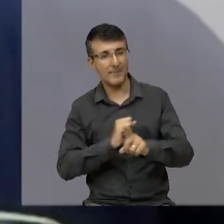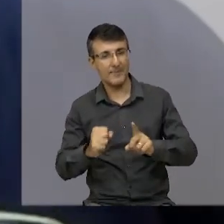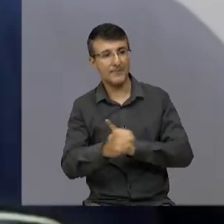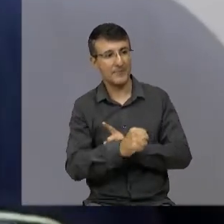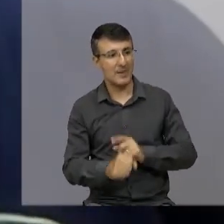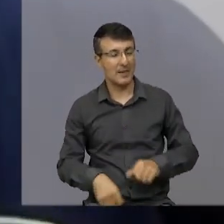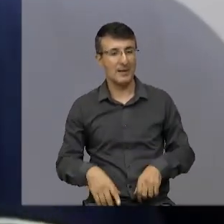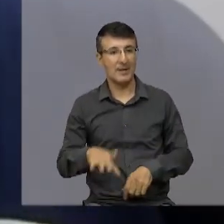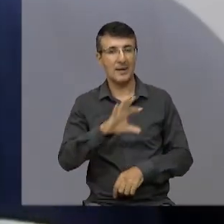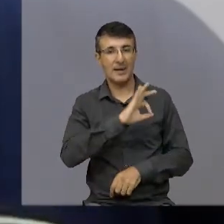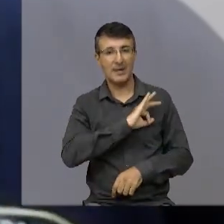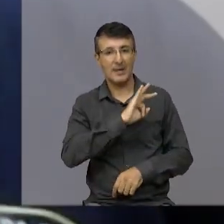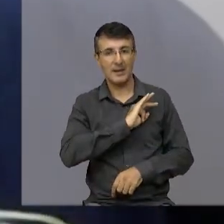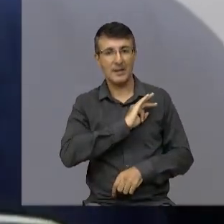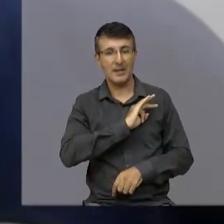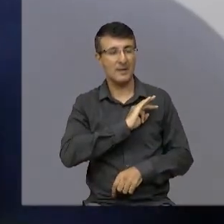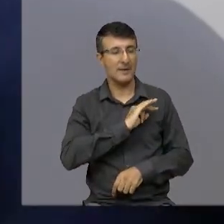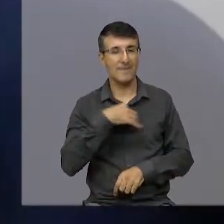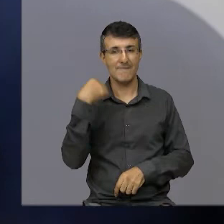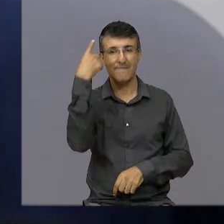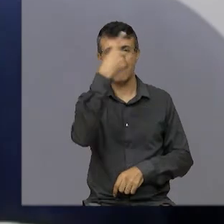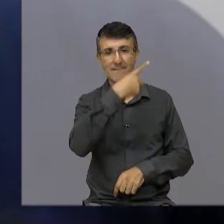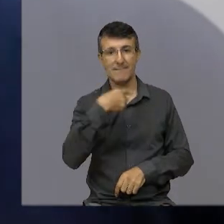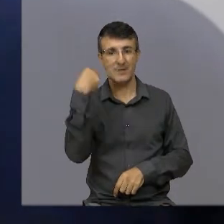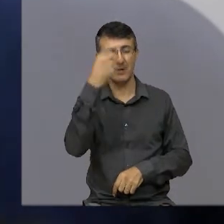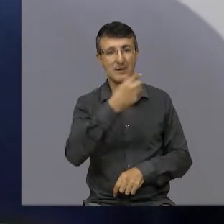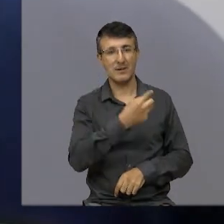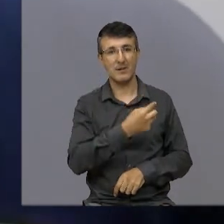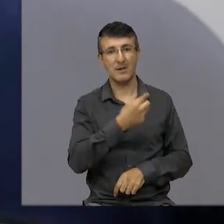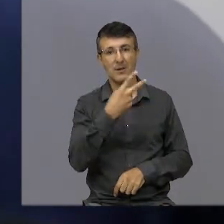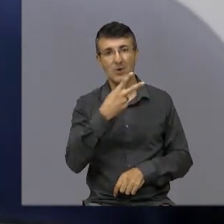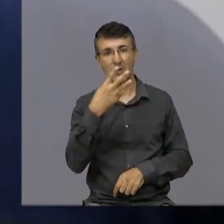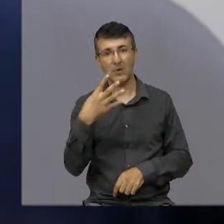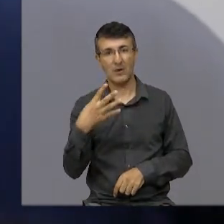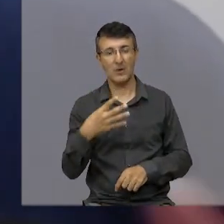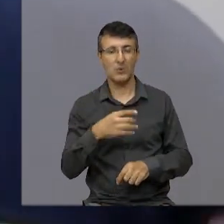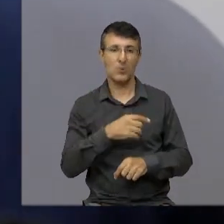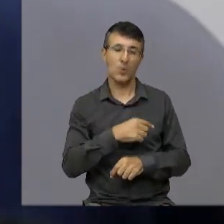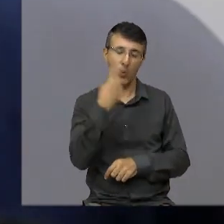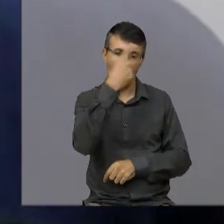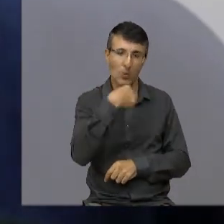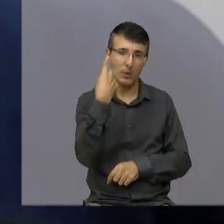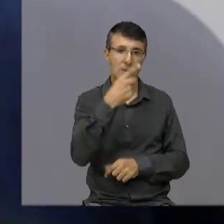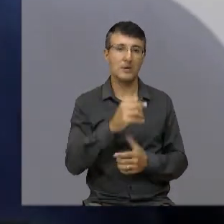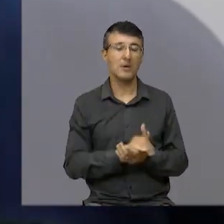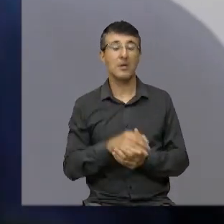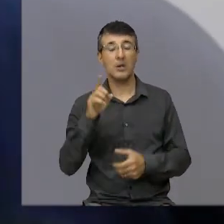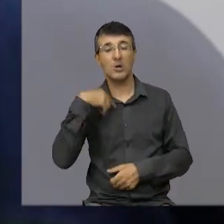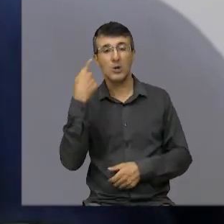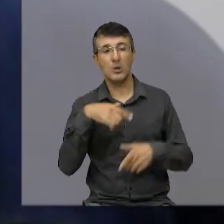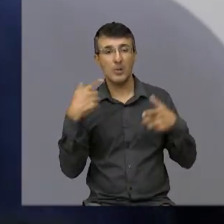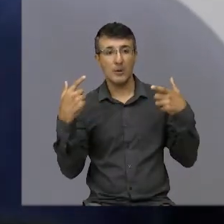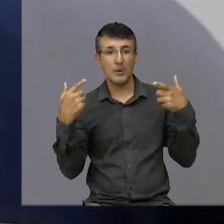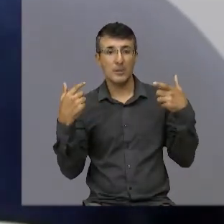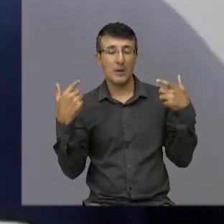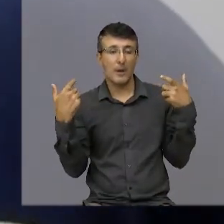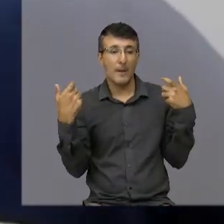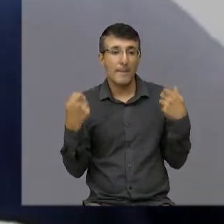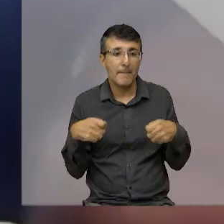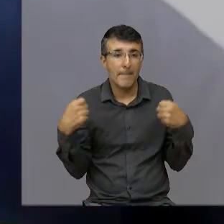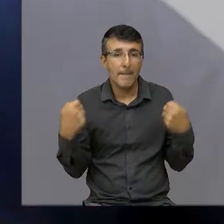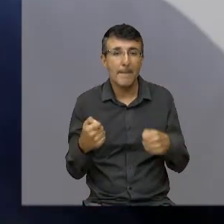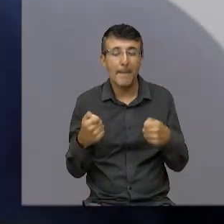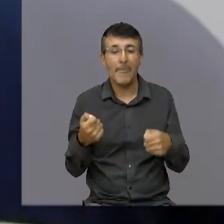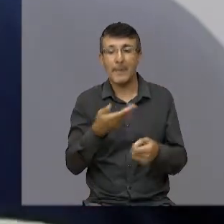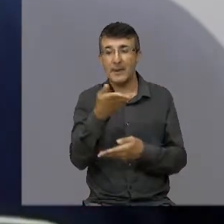delegacia 24 horas. E nós podemos ter esses acessos, né? Eu ter o acesso com a doutora Ana Paula, eu